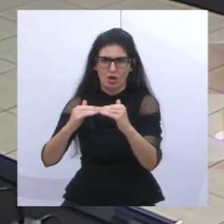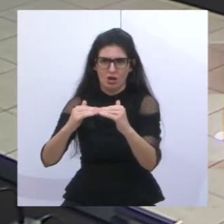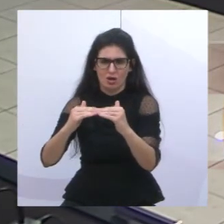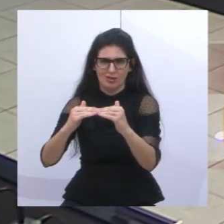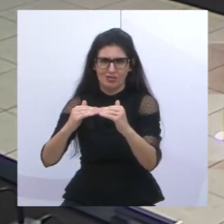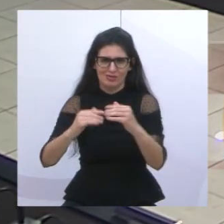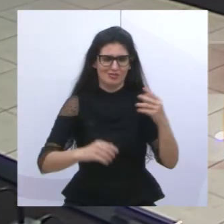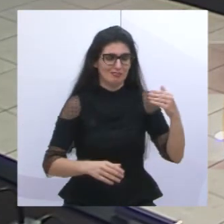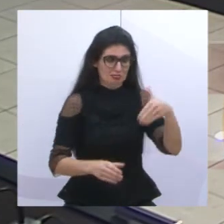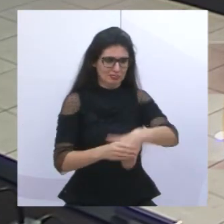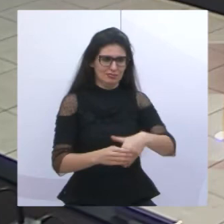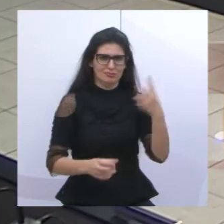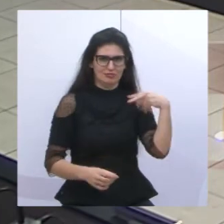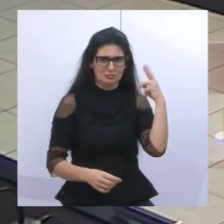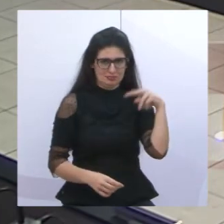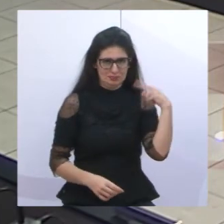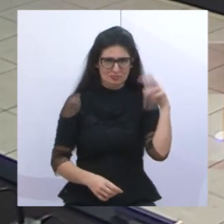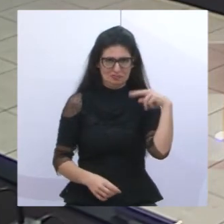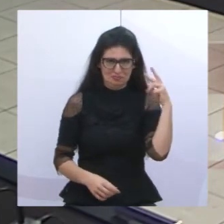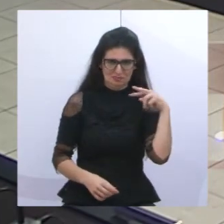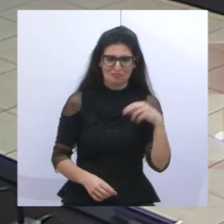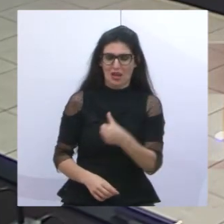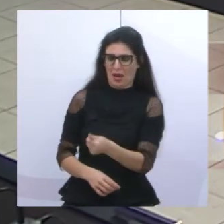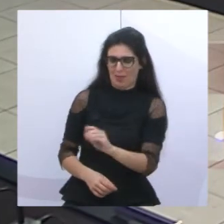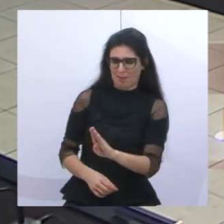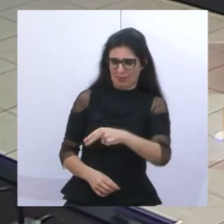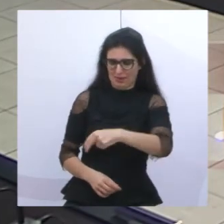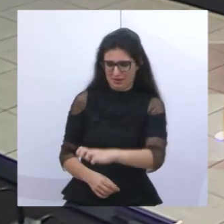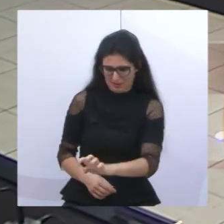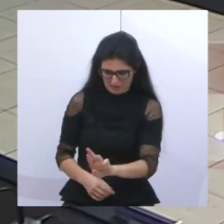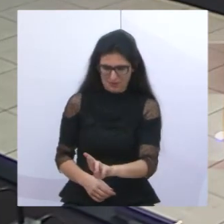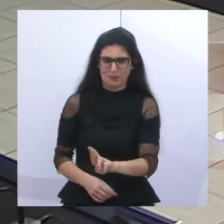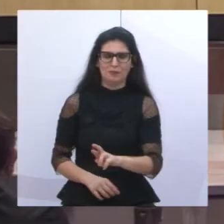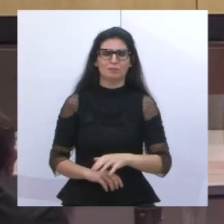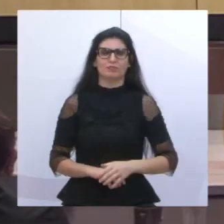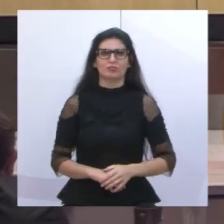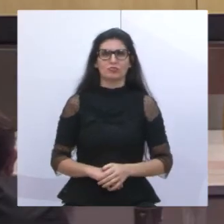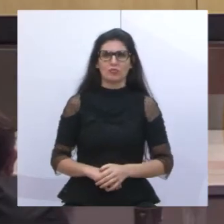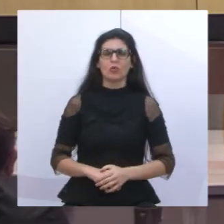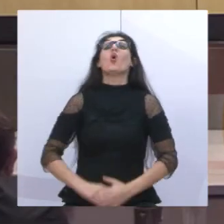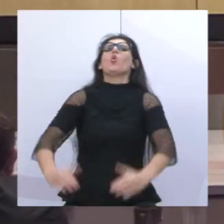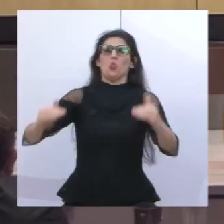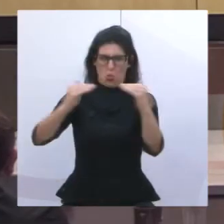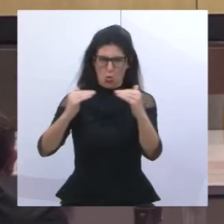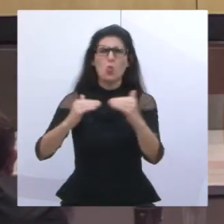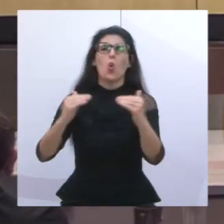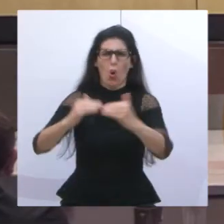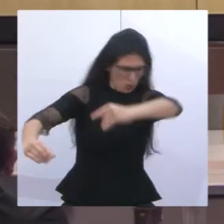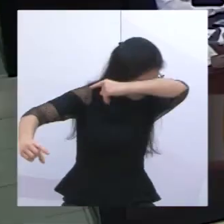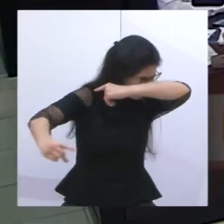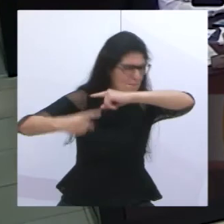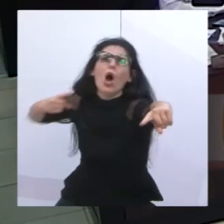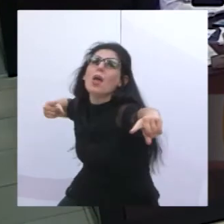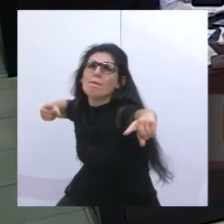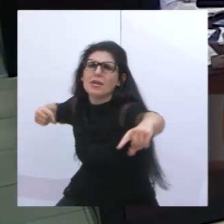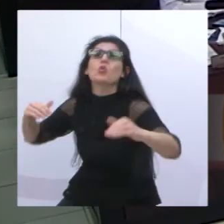Como vota o vereador Abner de Madureira? Favorável ao veto.